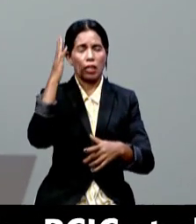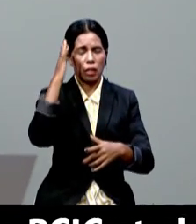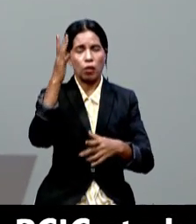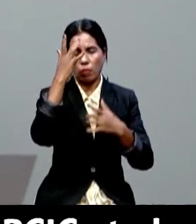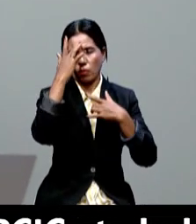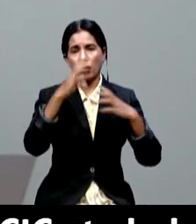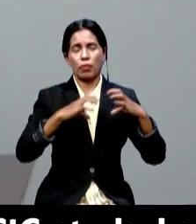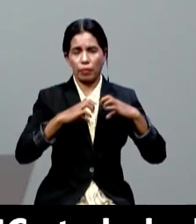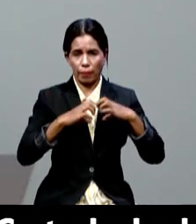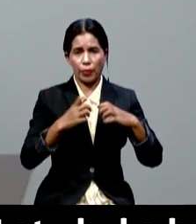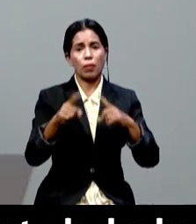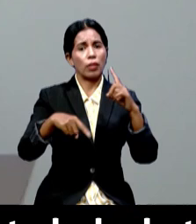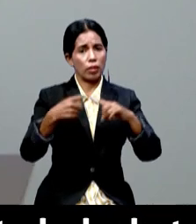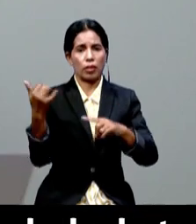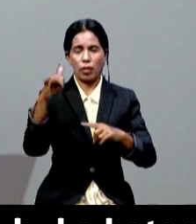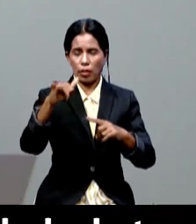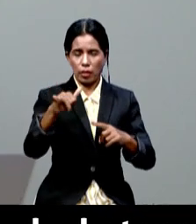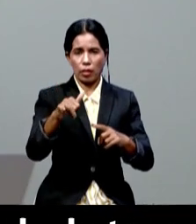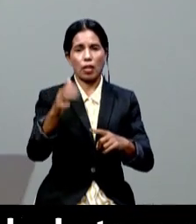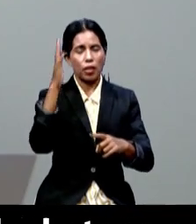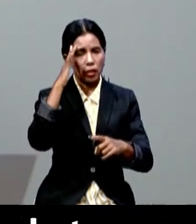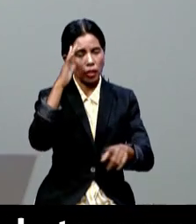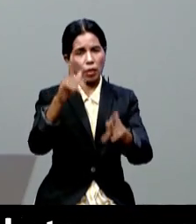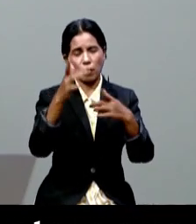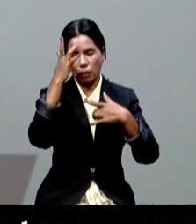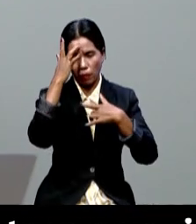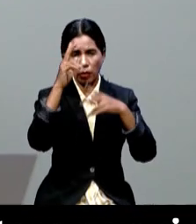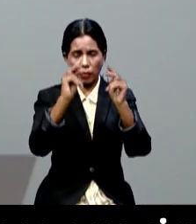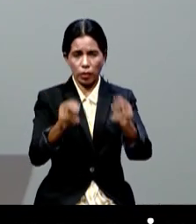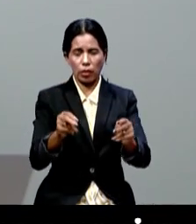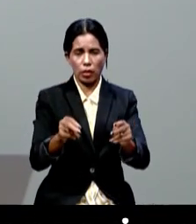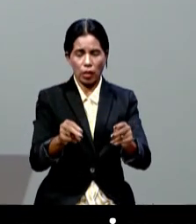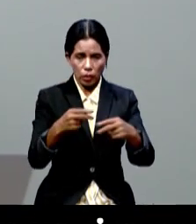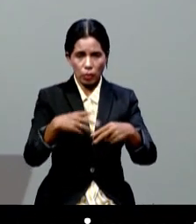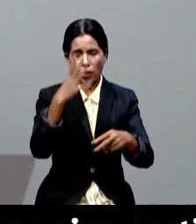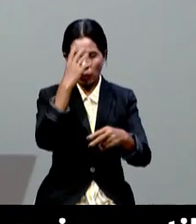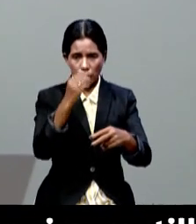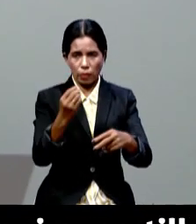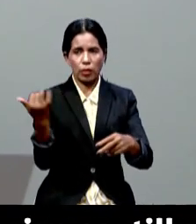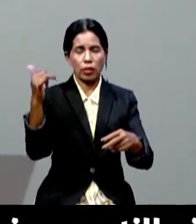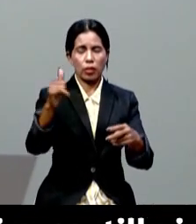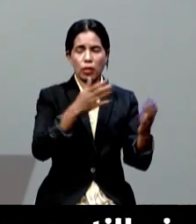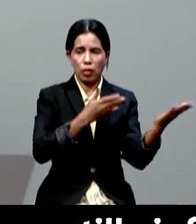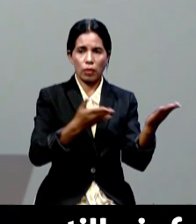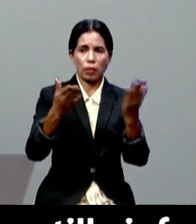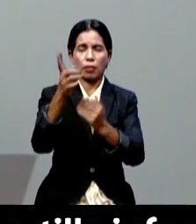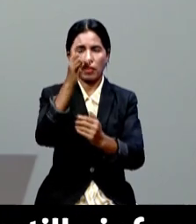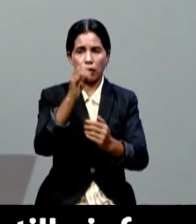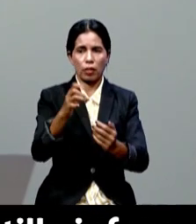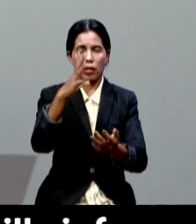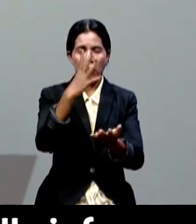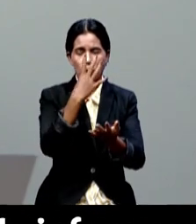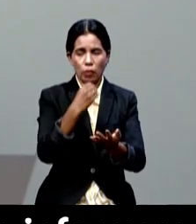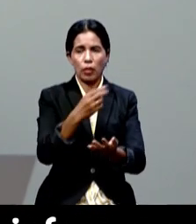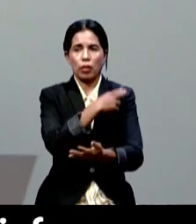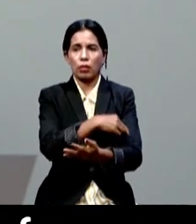niya. Wang hira si halo consulta hen na ba detecta paciente ruma na bema precisa to halo baisha, si la halo ruzukan tung may ita halo baisha ita ni